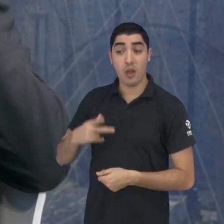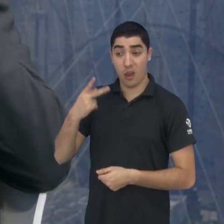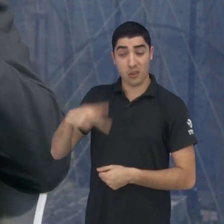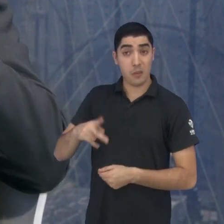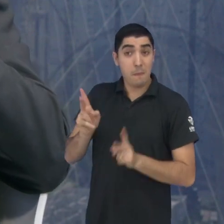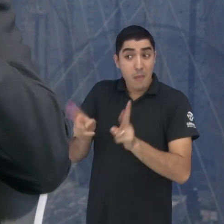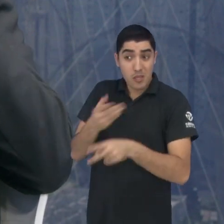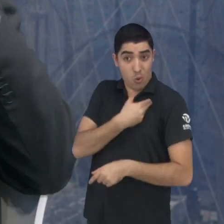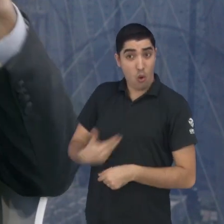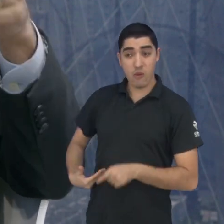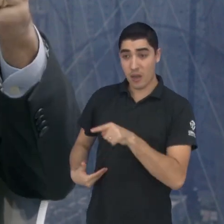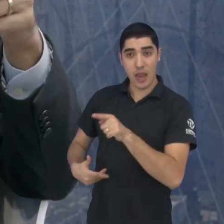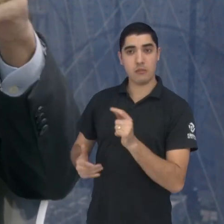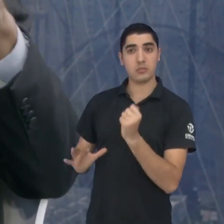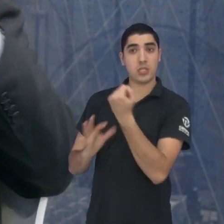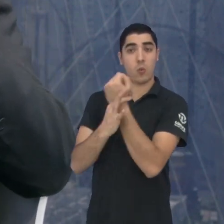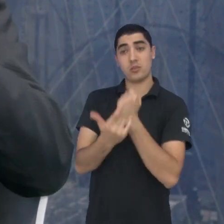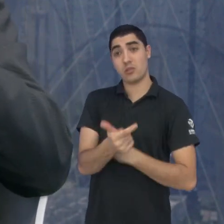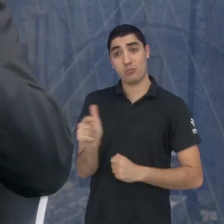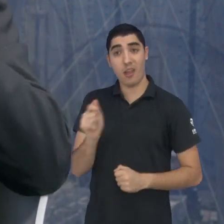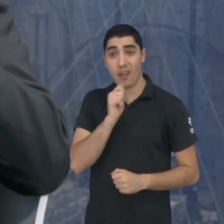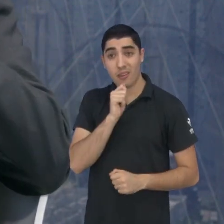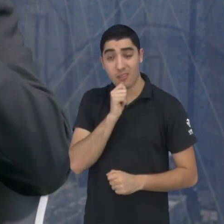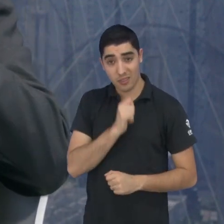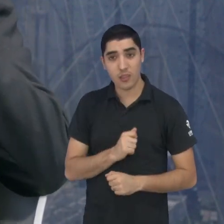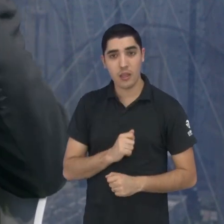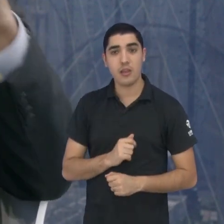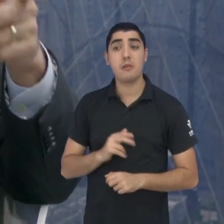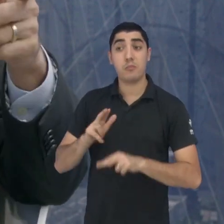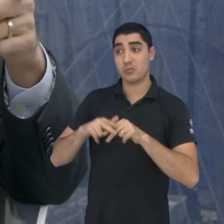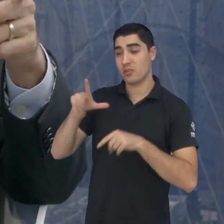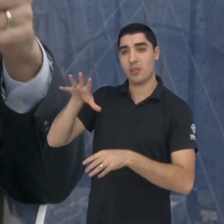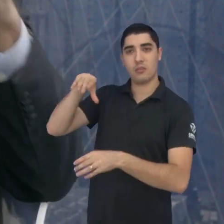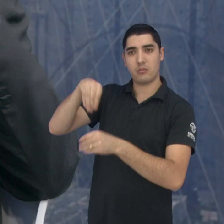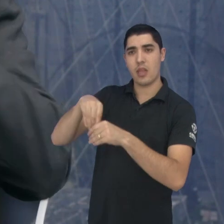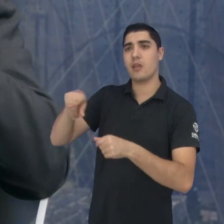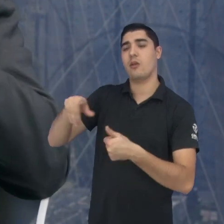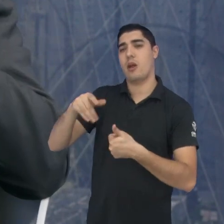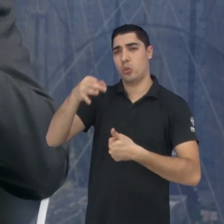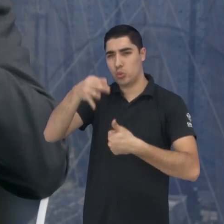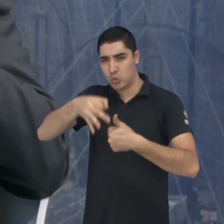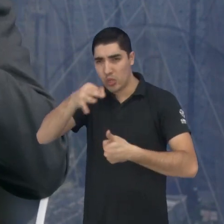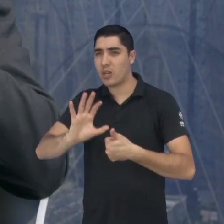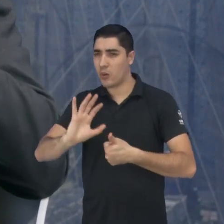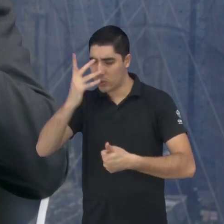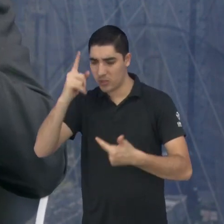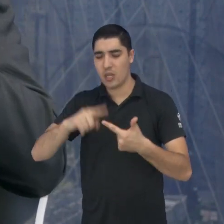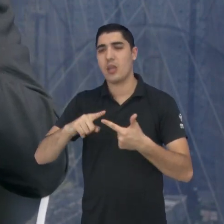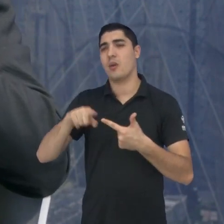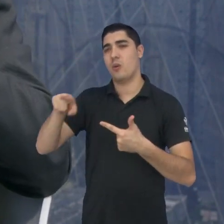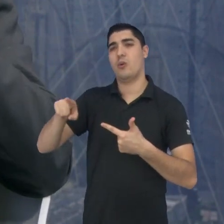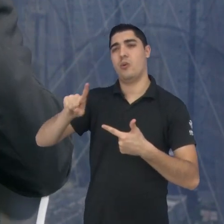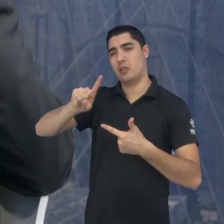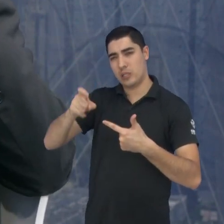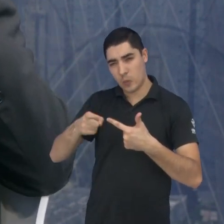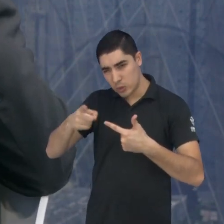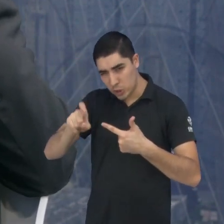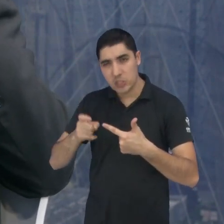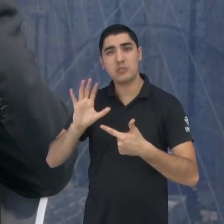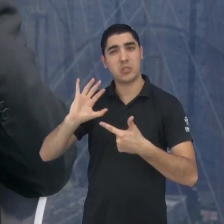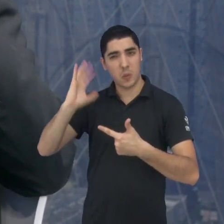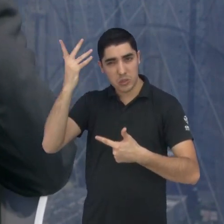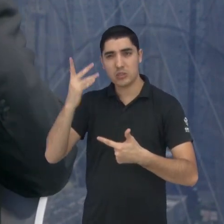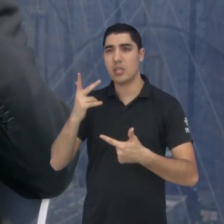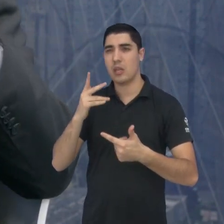se protege, né? Os poderes, né? O Poder Judiciário já foi vítima de ataque, o Poder Executivo já foi vítima de ataque. Então, nós percebemos